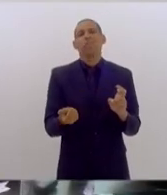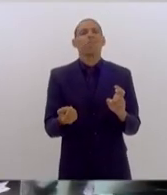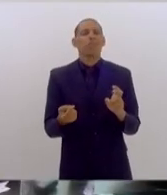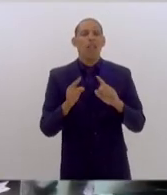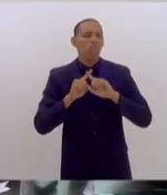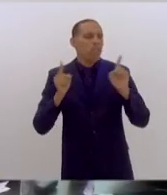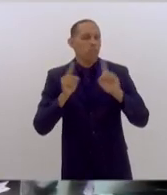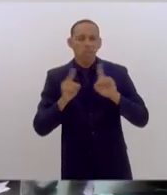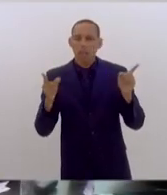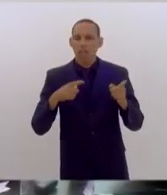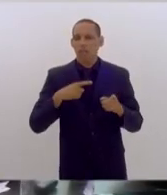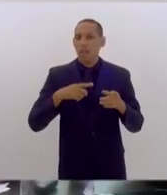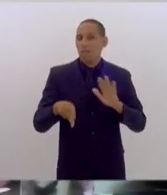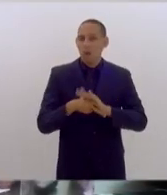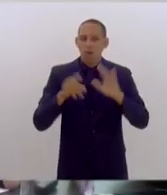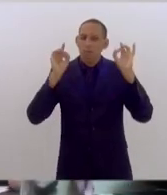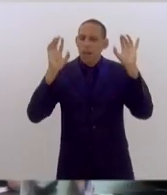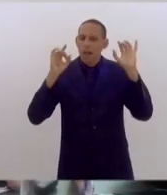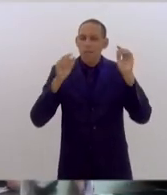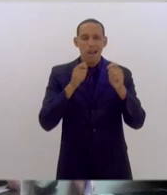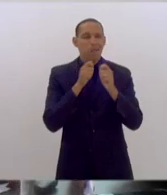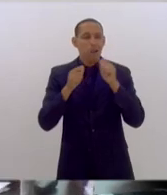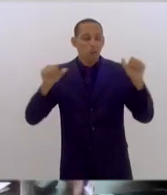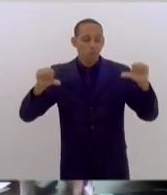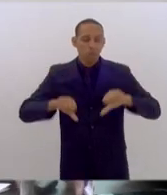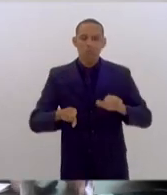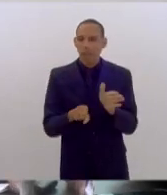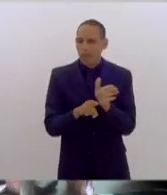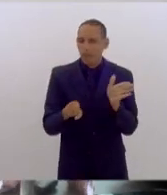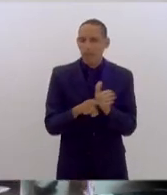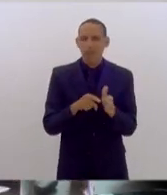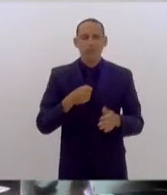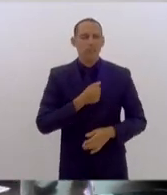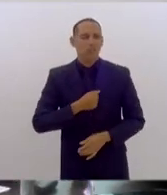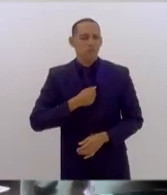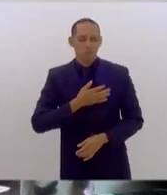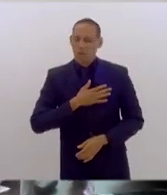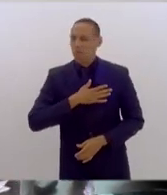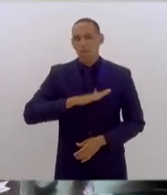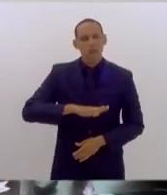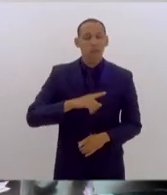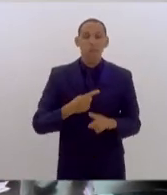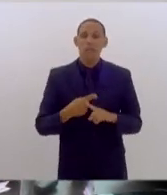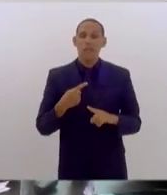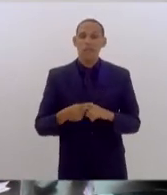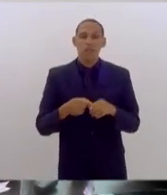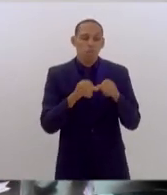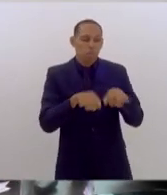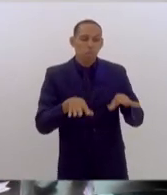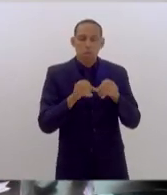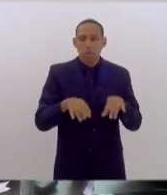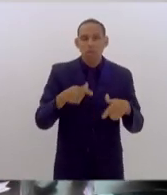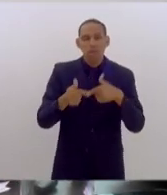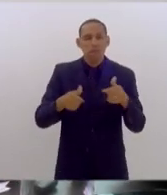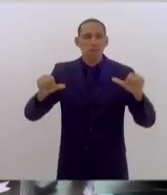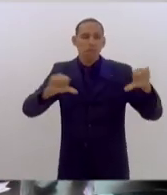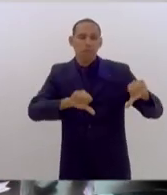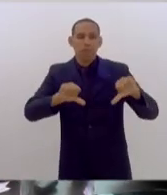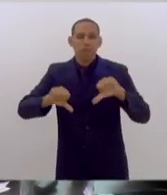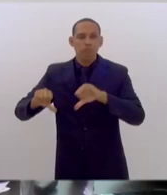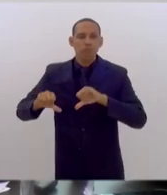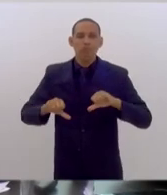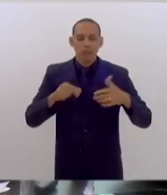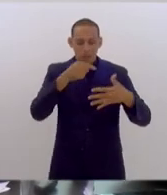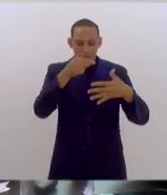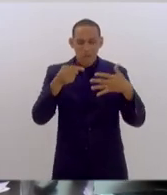alvo de críticas de especialistas reportagens negativas e manifestações de satisfação de usuários devido a precarização dos serviços que muitos aspectos